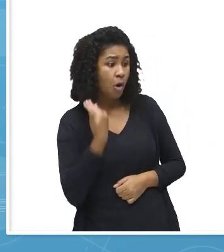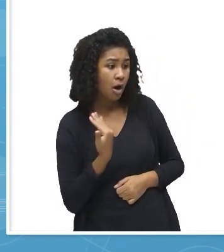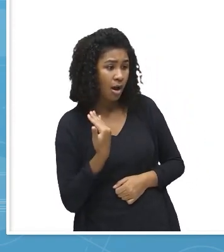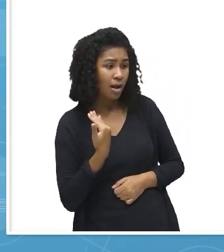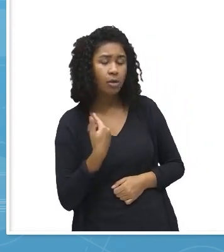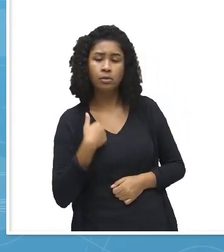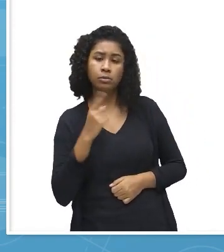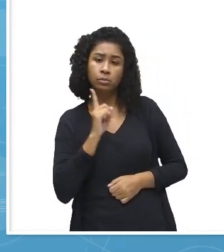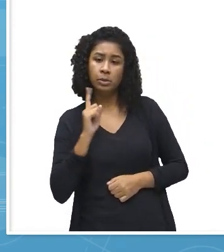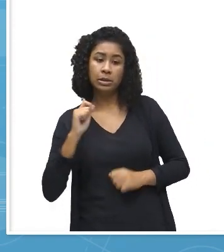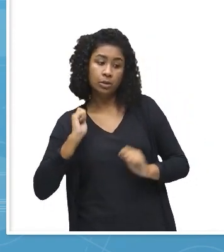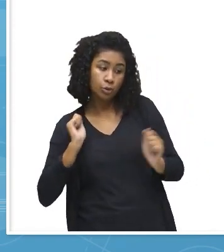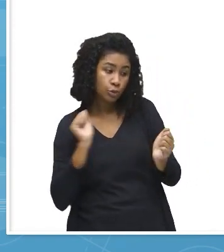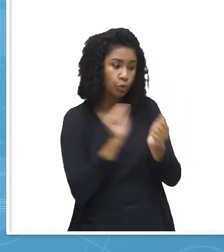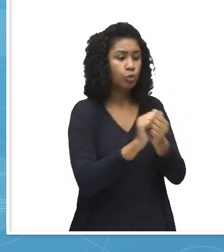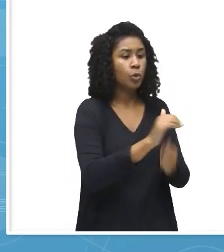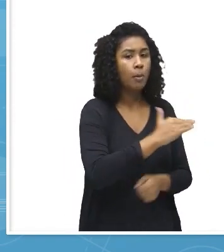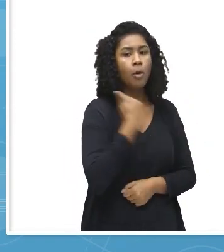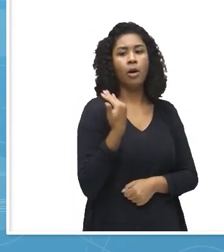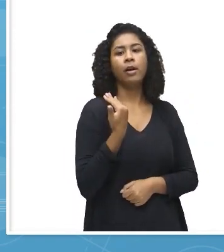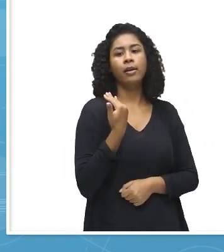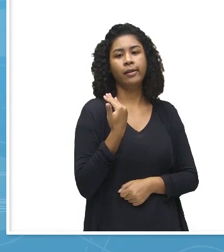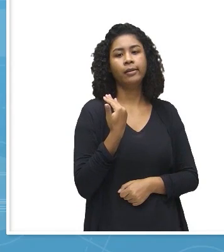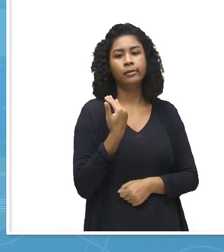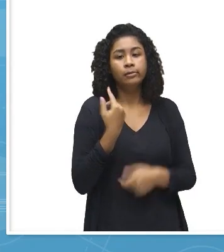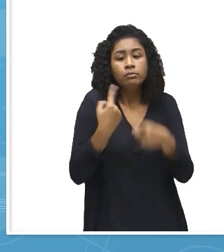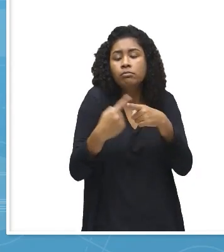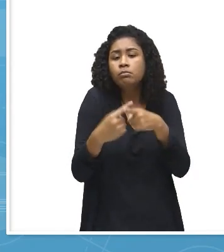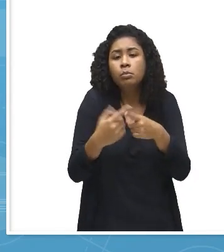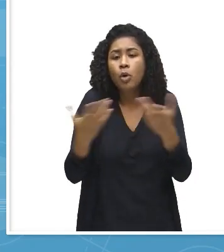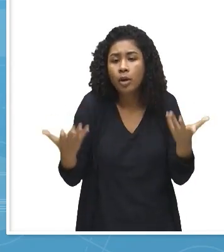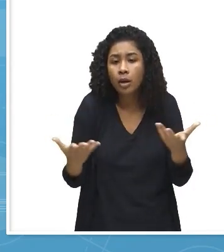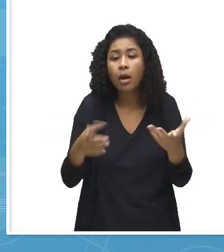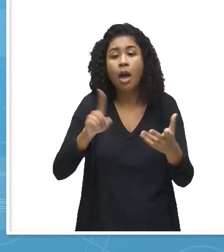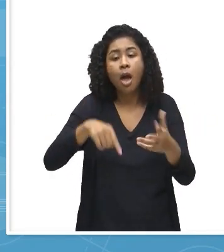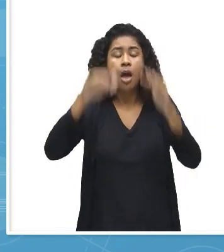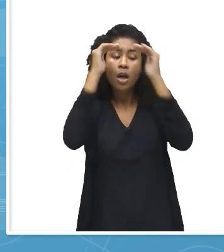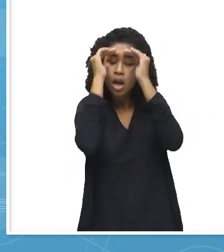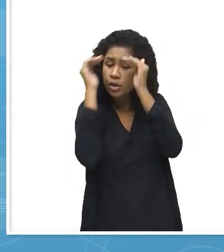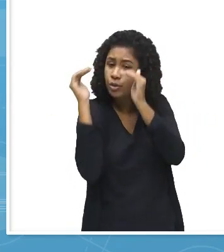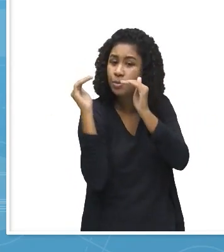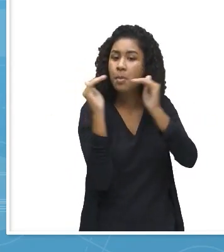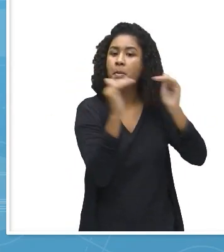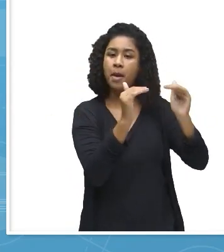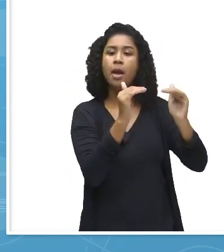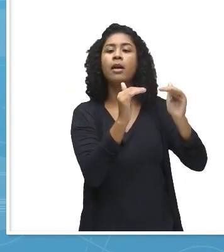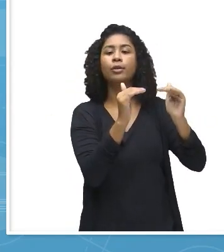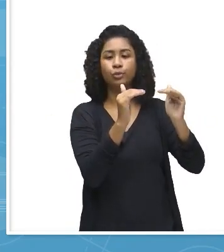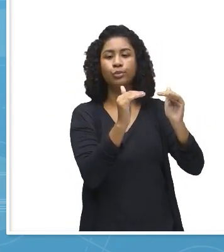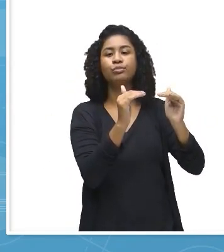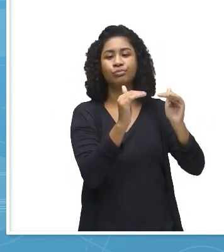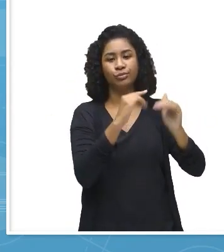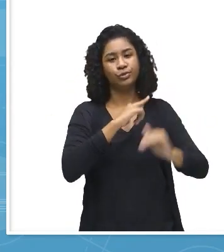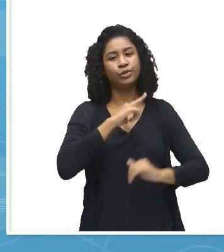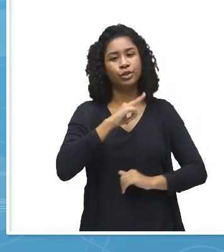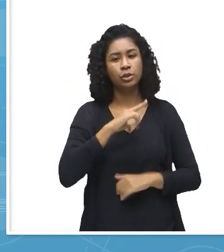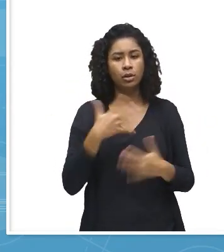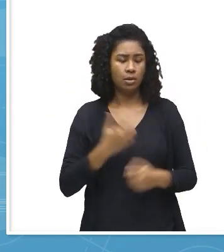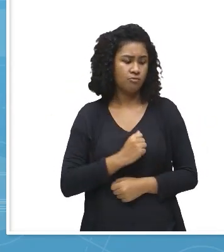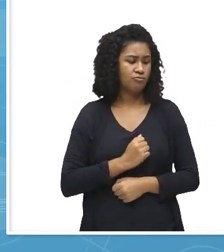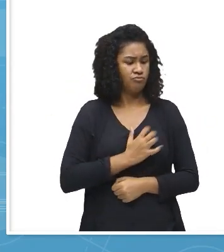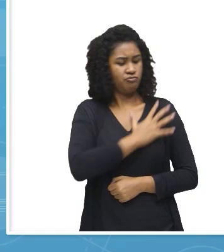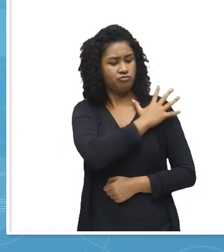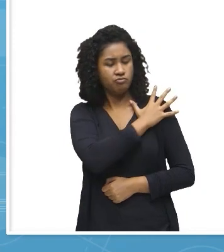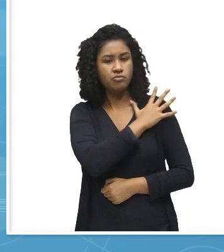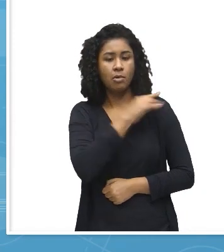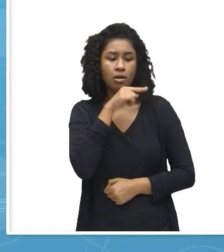Justamente porque eles tinham esse respeito, essa admiração, né, ali pelos militares. Então eram os militares que estavam